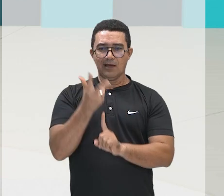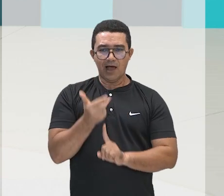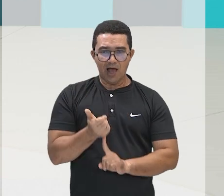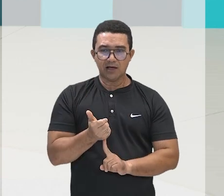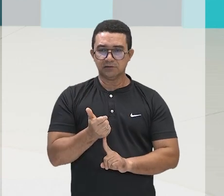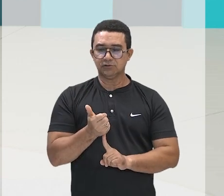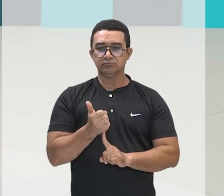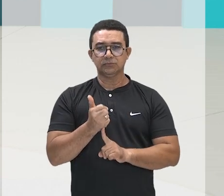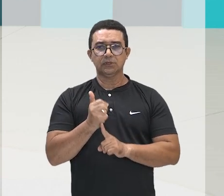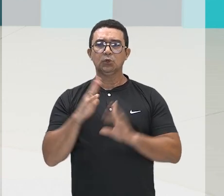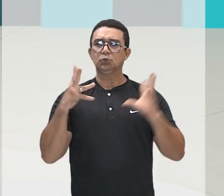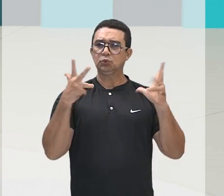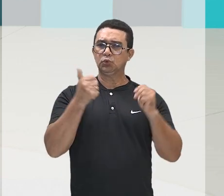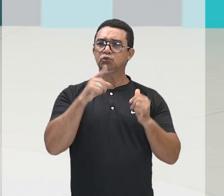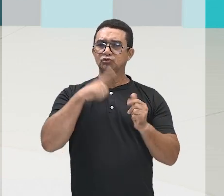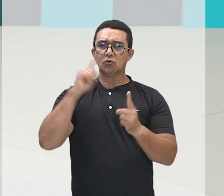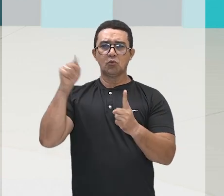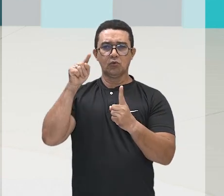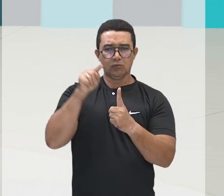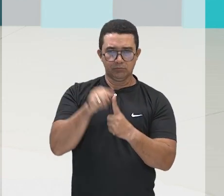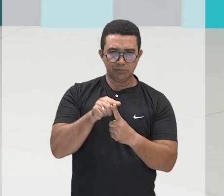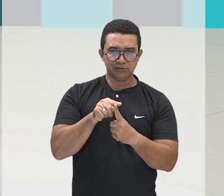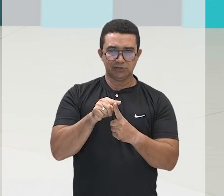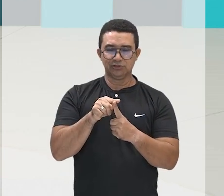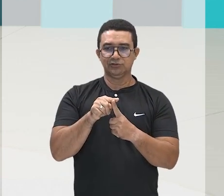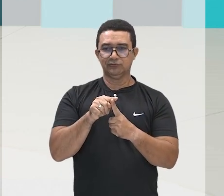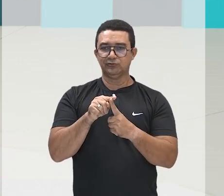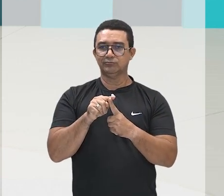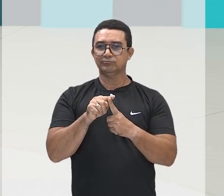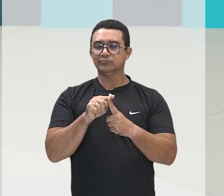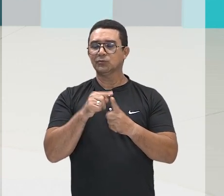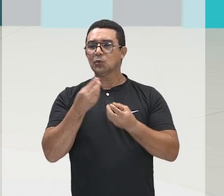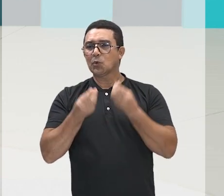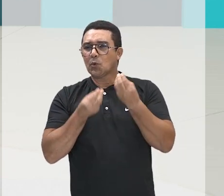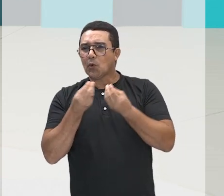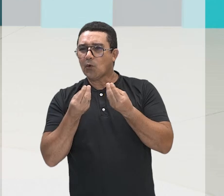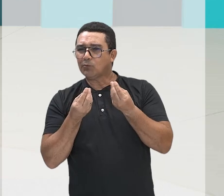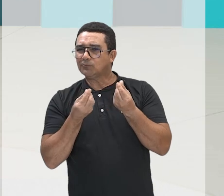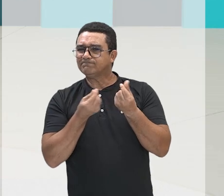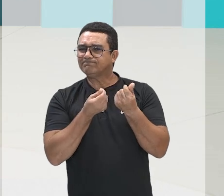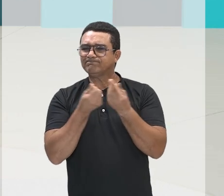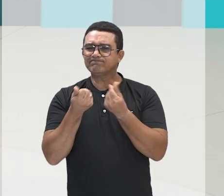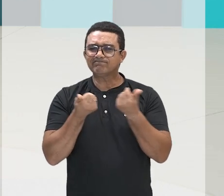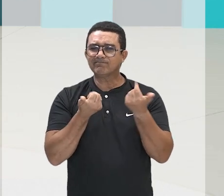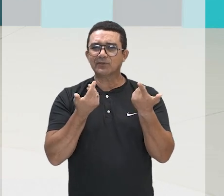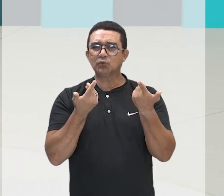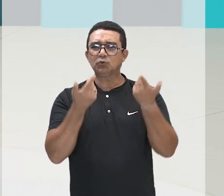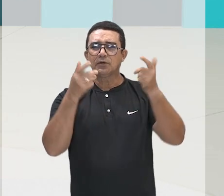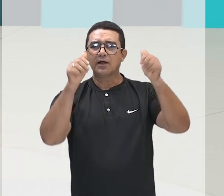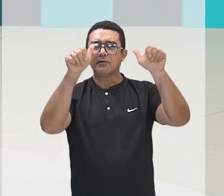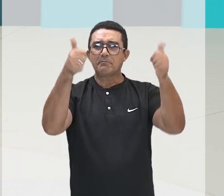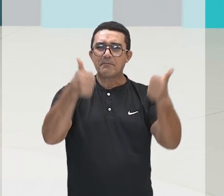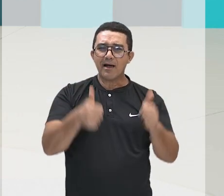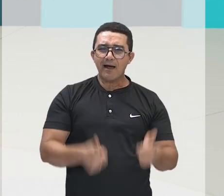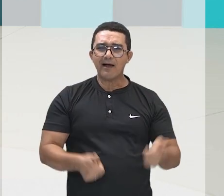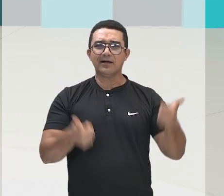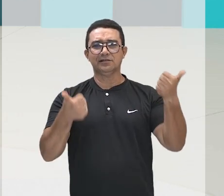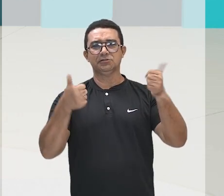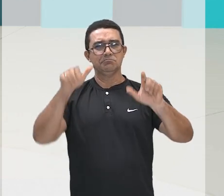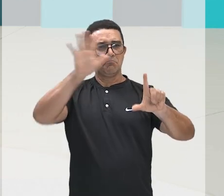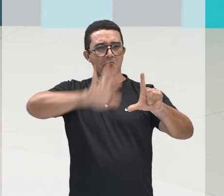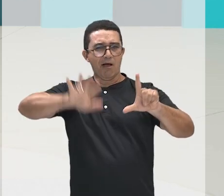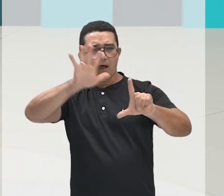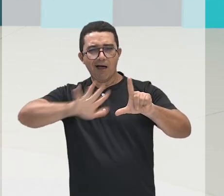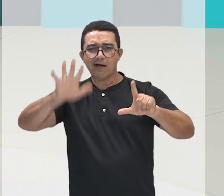tudo era objetivado com uma certa suavidade nas formas e também